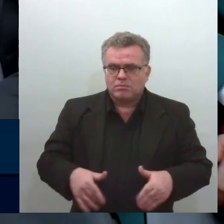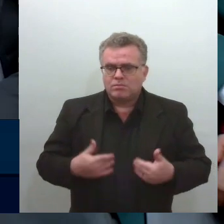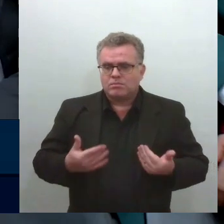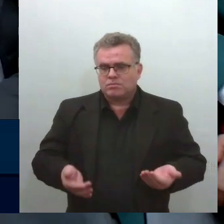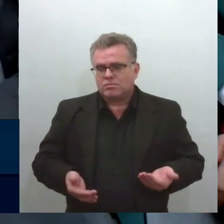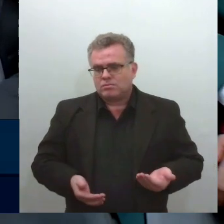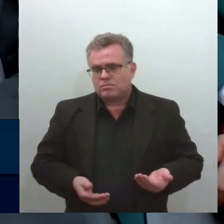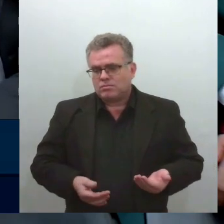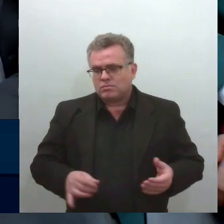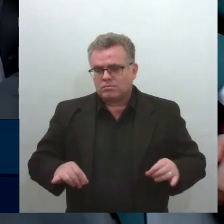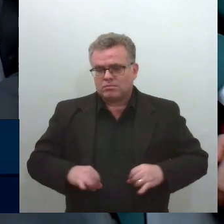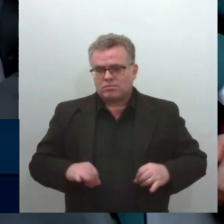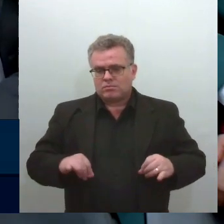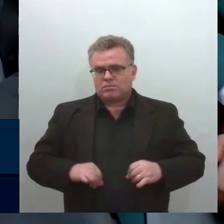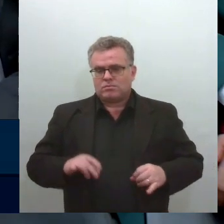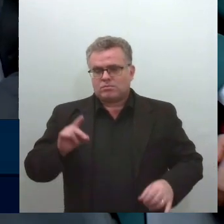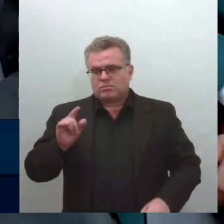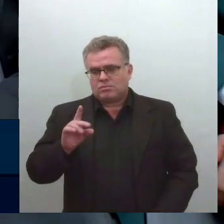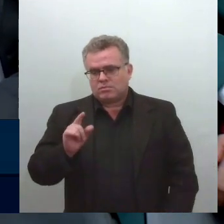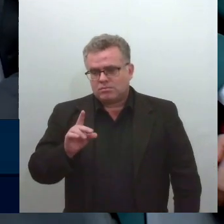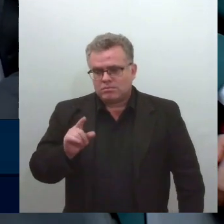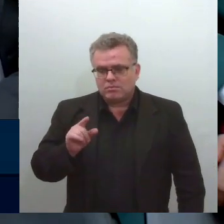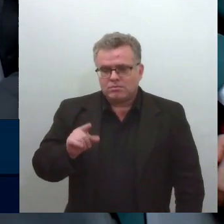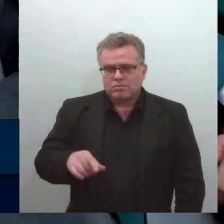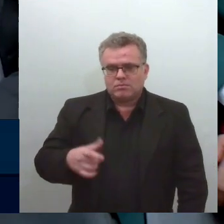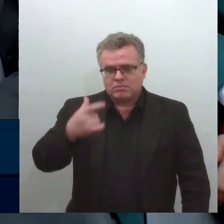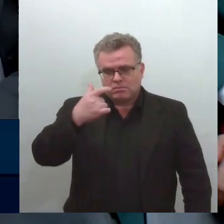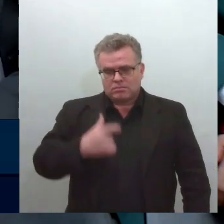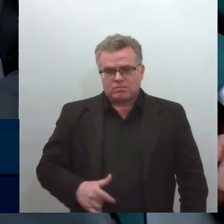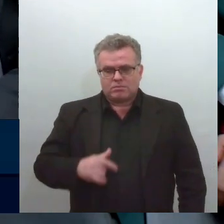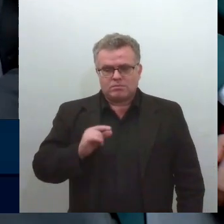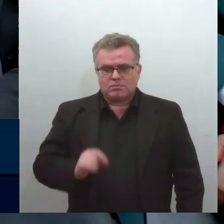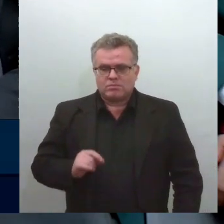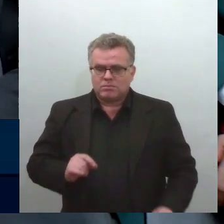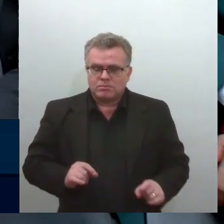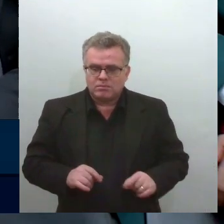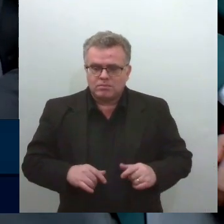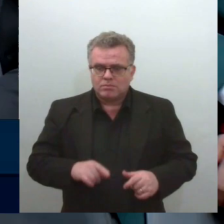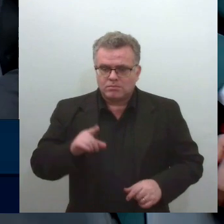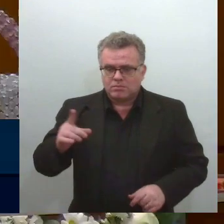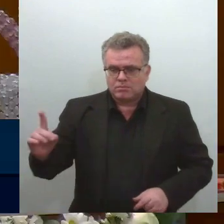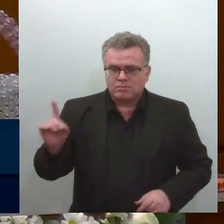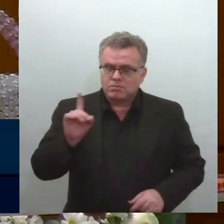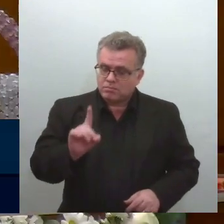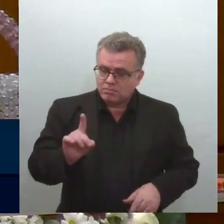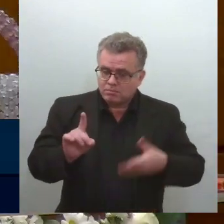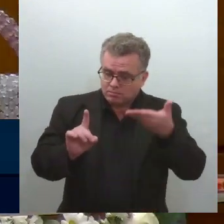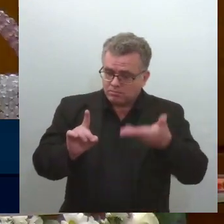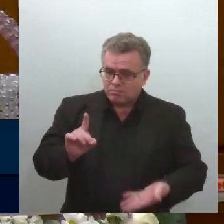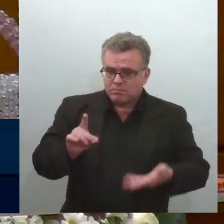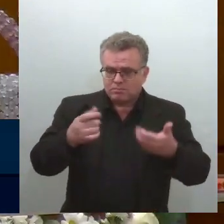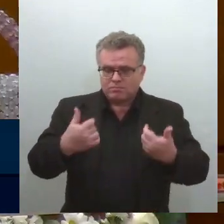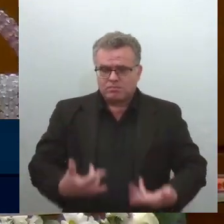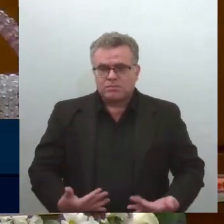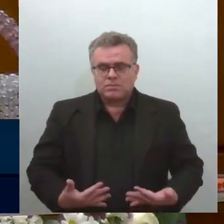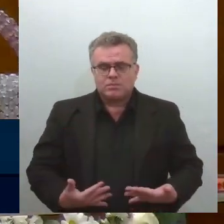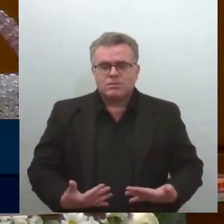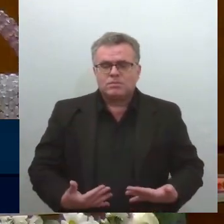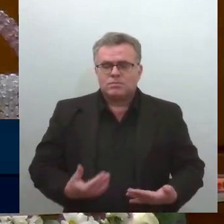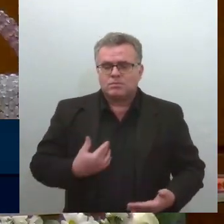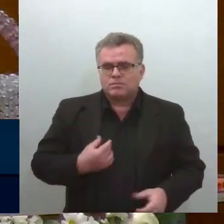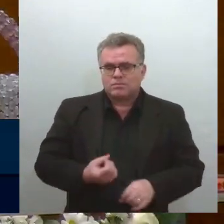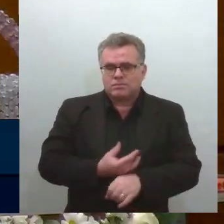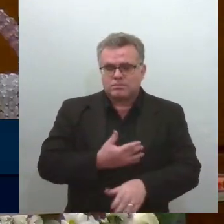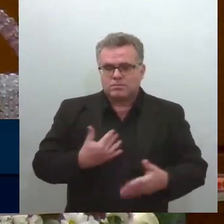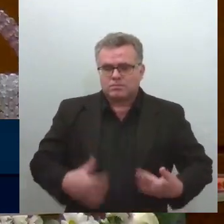ser quem eu sou, e sua presença lá, e quando eu relatei que eu fiquei emocionada, sua presença lá me ajudou muito, porque você